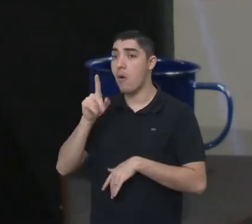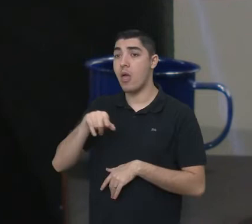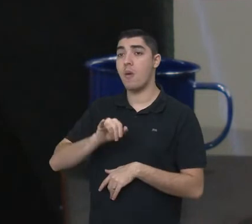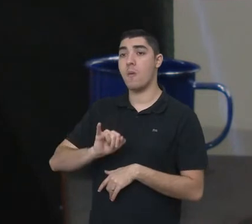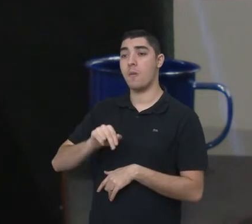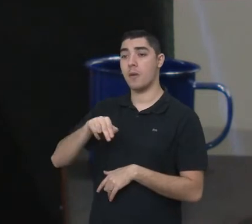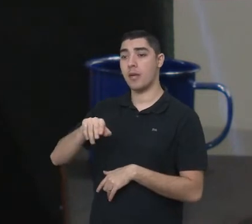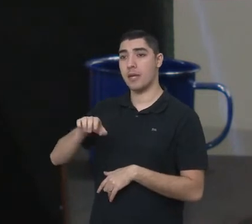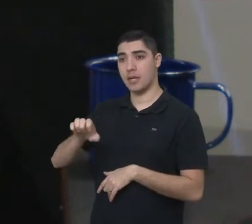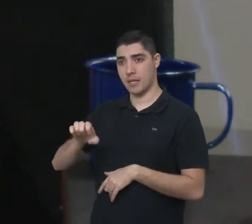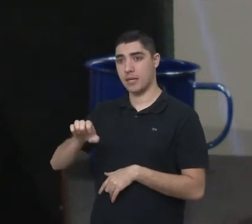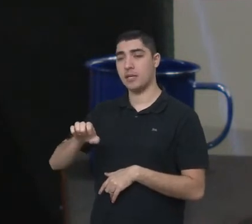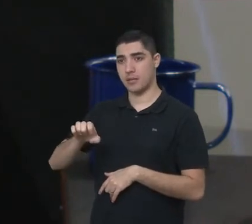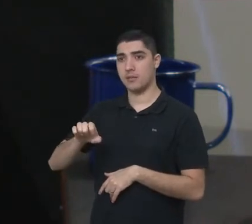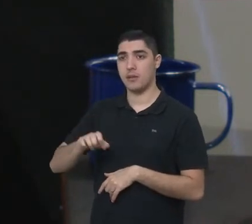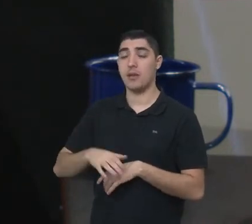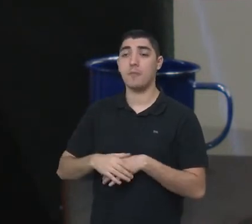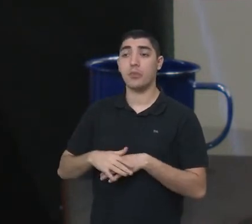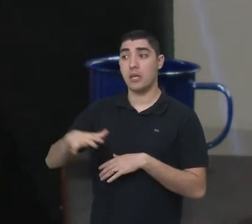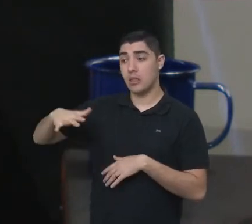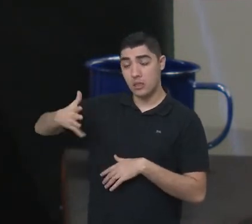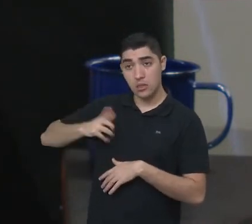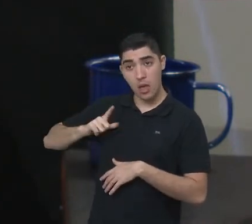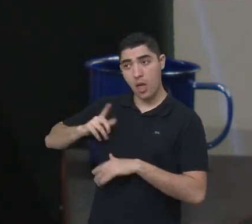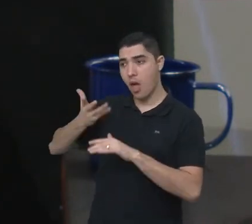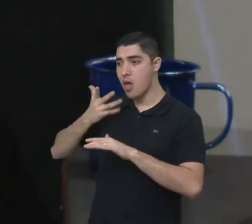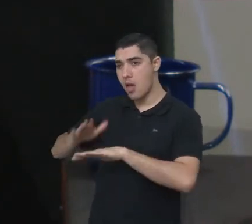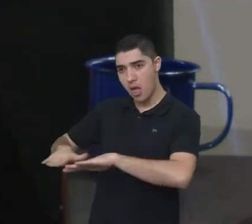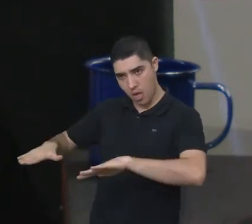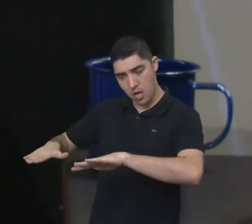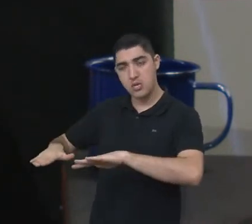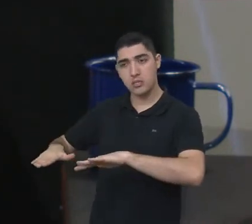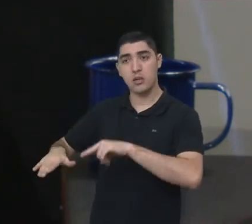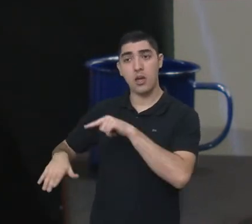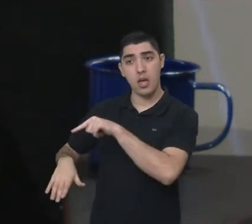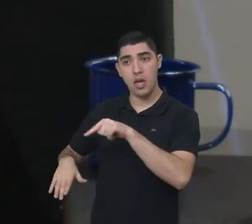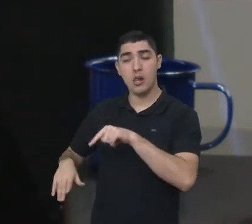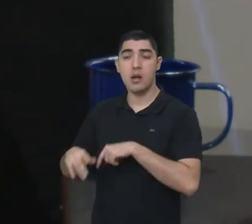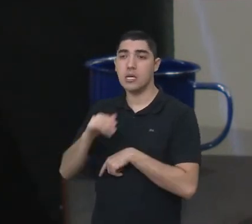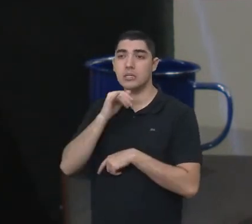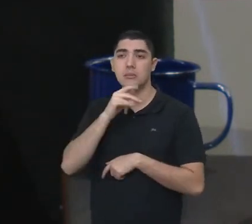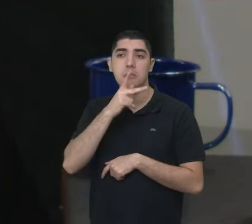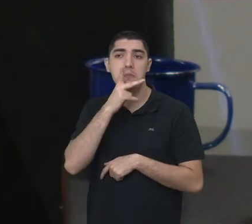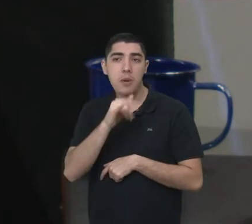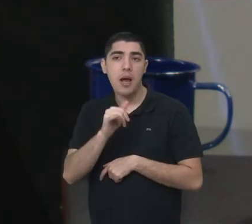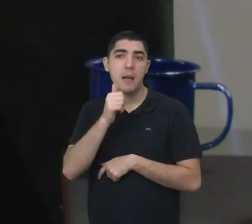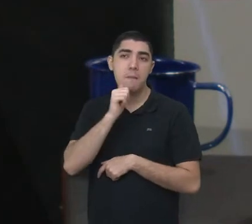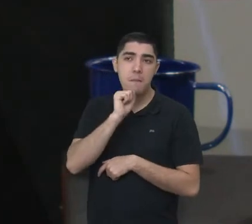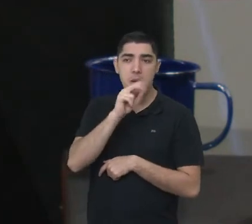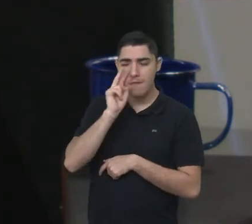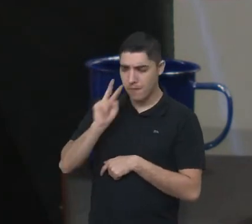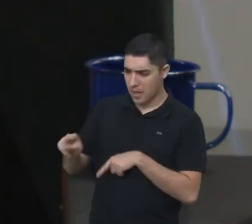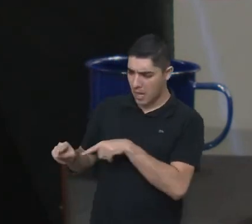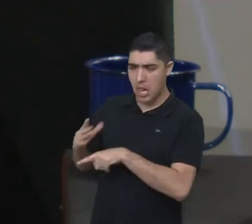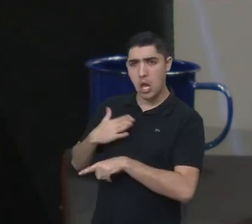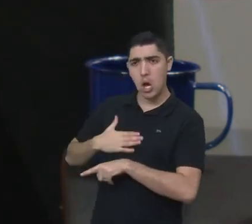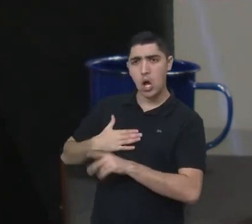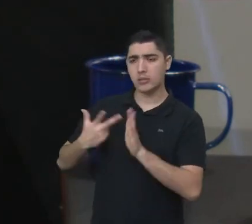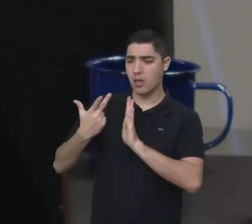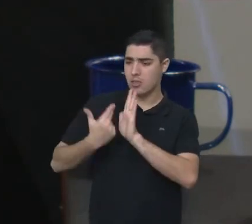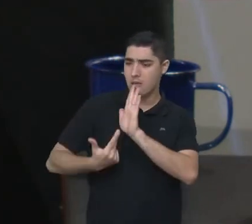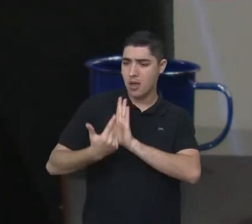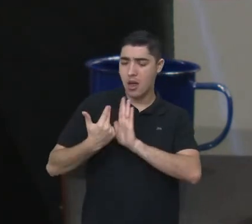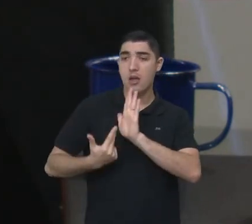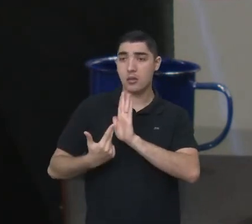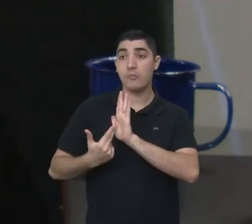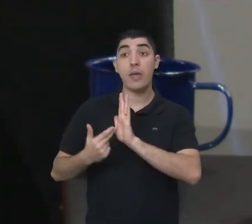Quinoene. Lá tem a criançadinha que começa, que os pais que vê que gosta de desenhar, coloca nessa escola.